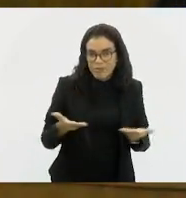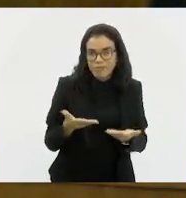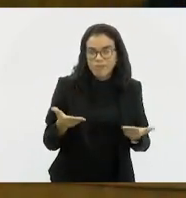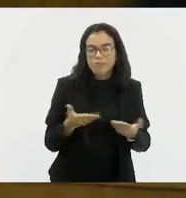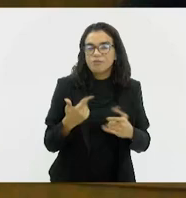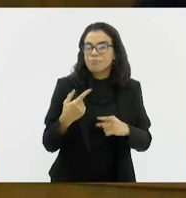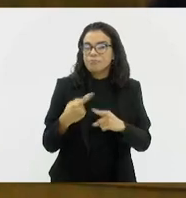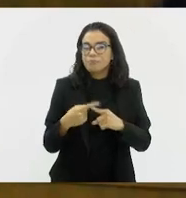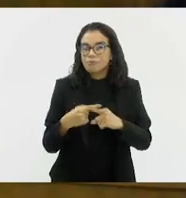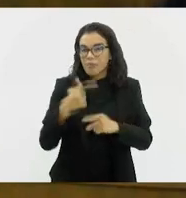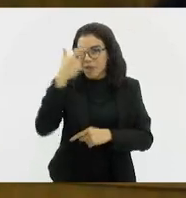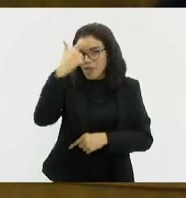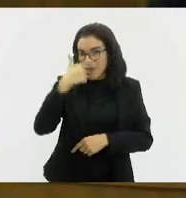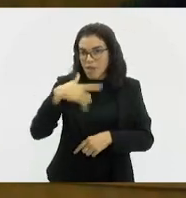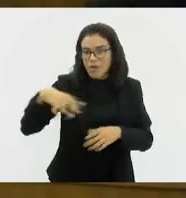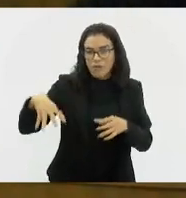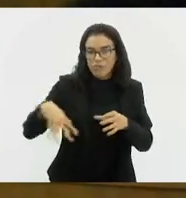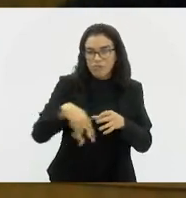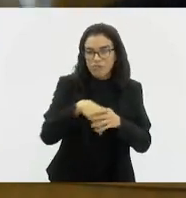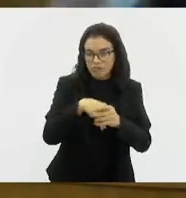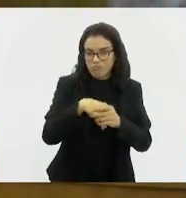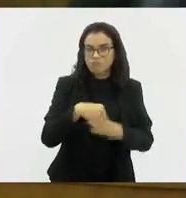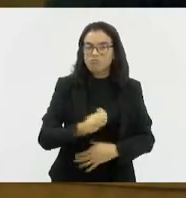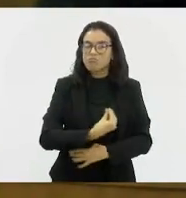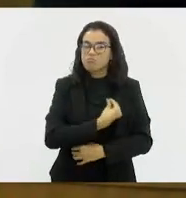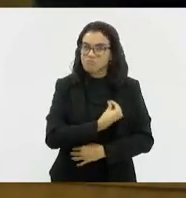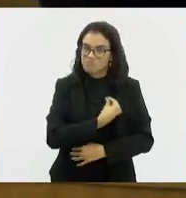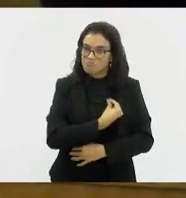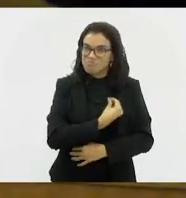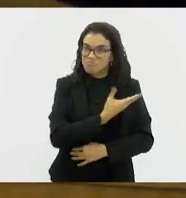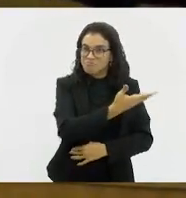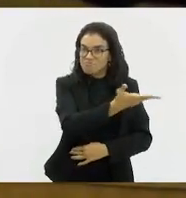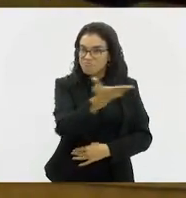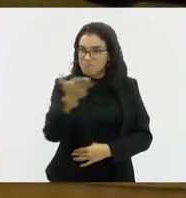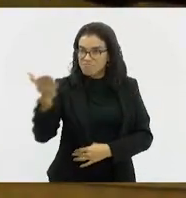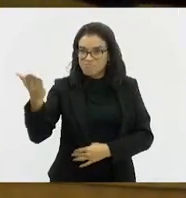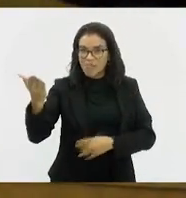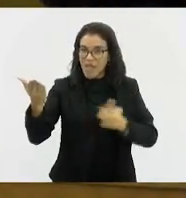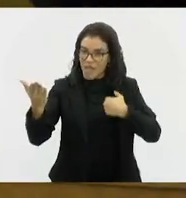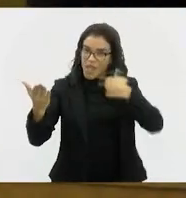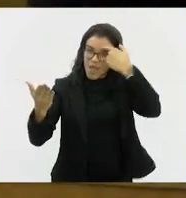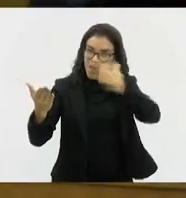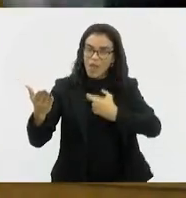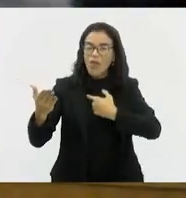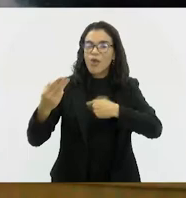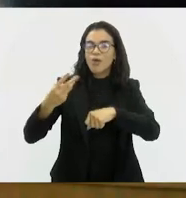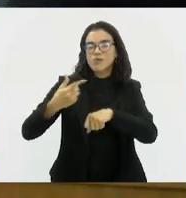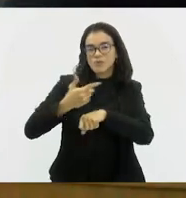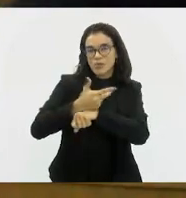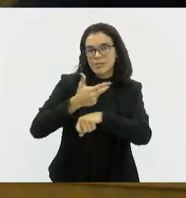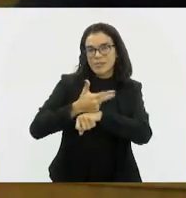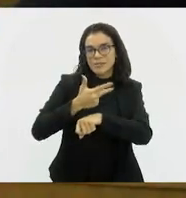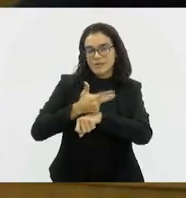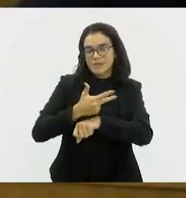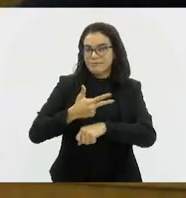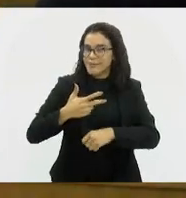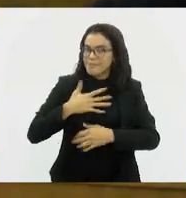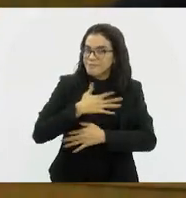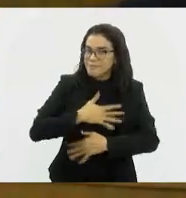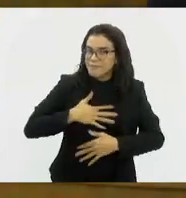porque eu faço parte dessa clientela. Eu sou terceira idade, com muito